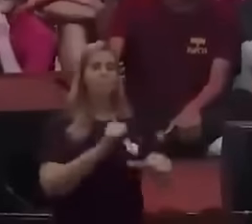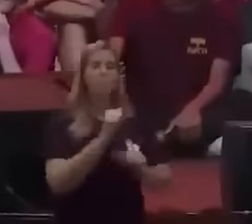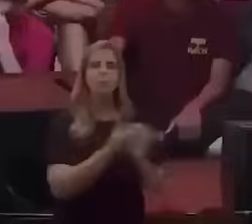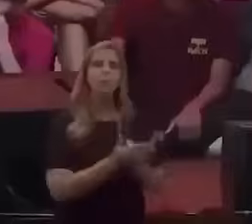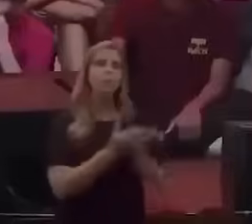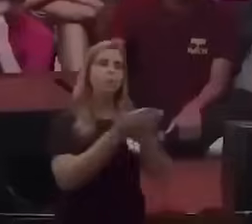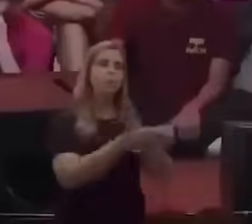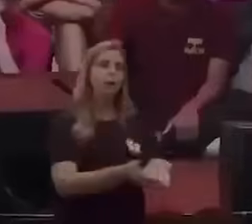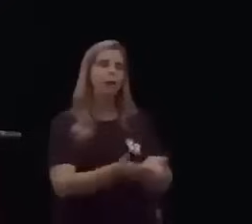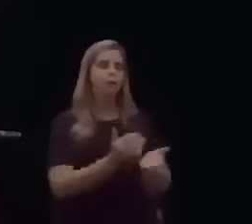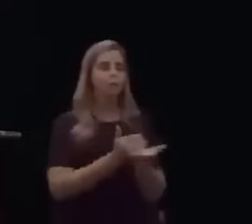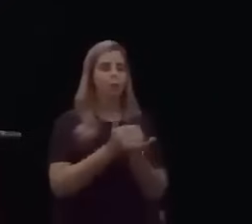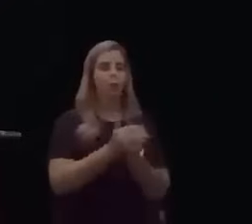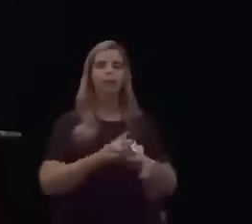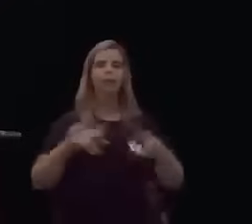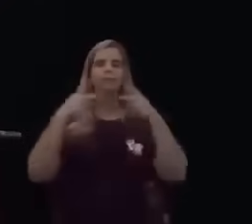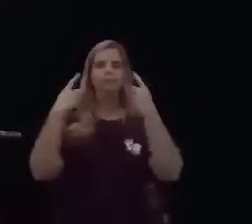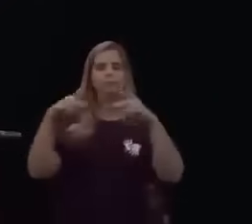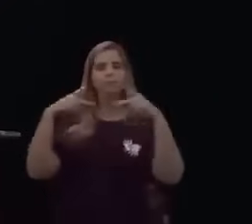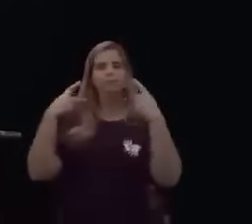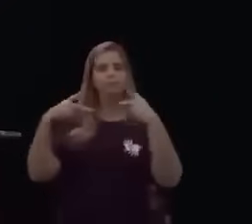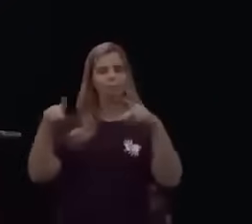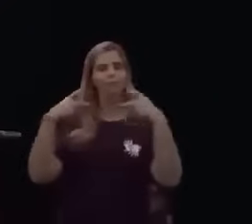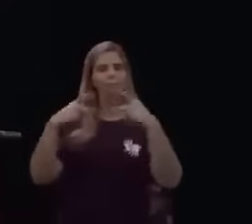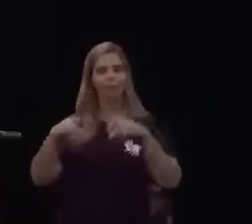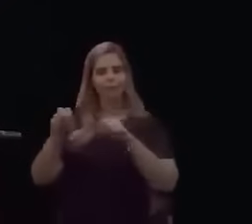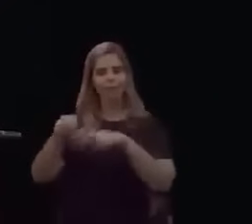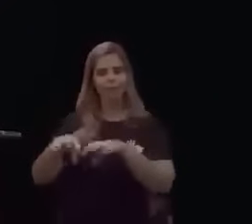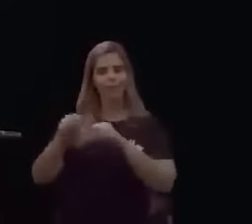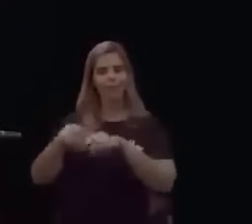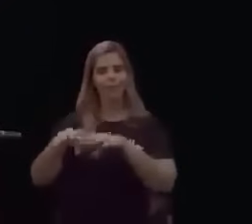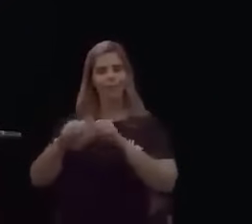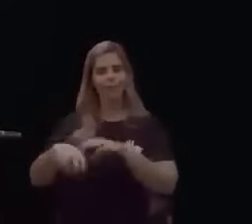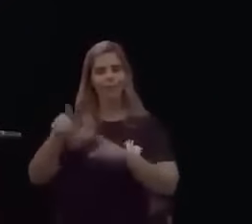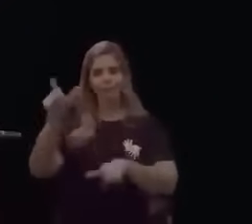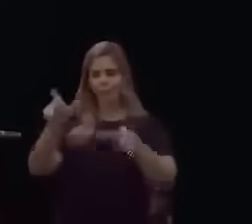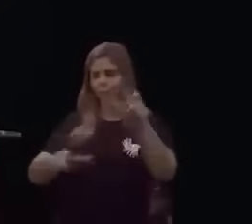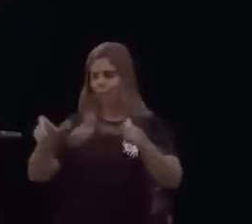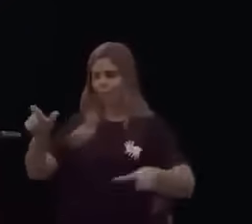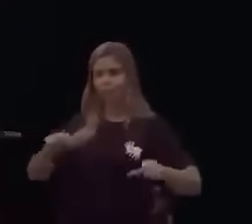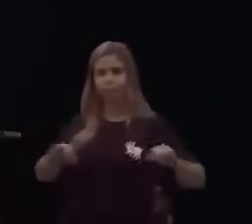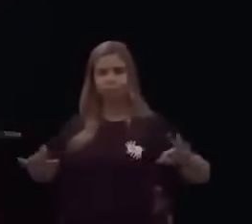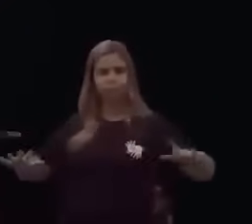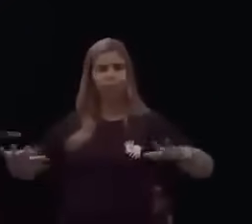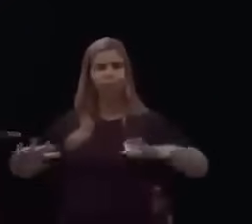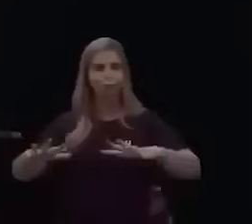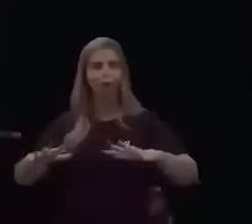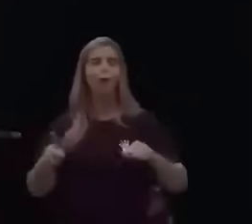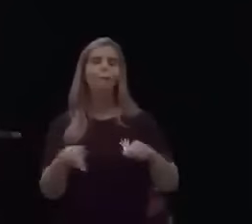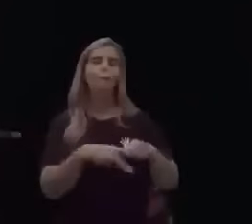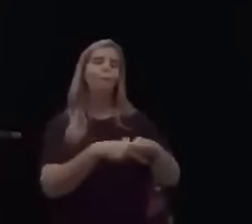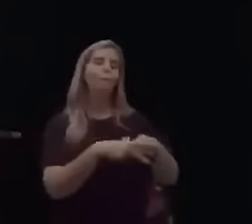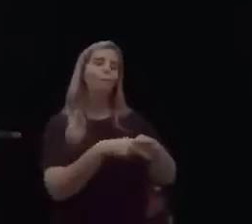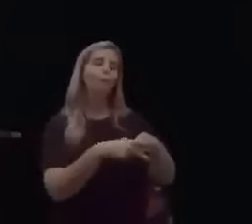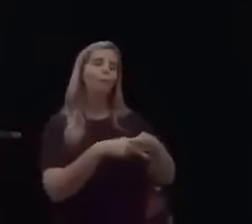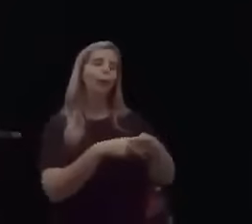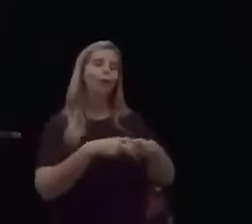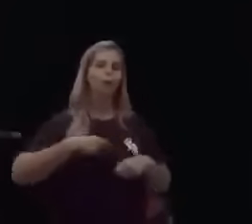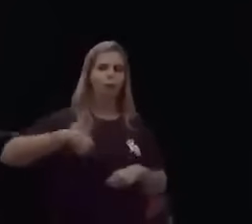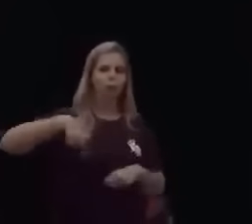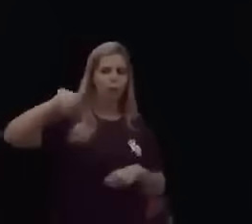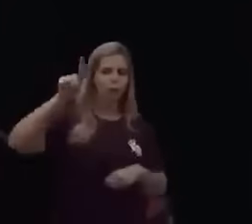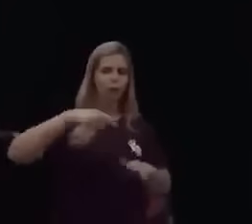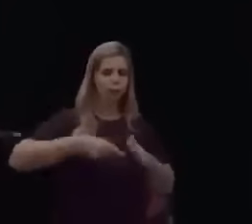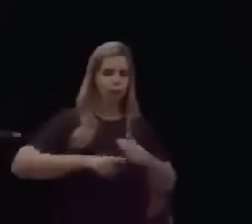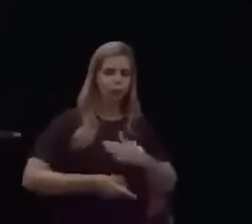sua voz, e ensina dali a multidão. Depois Jesus diz para Pedro assim: ô Pedro, vá para o